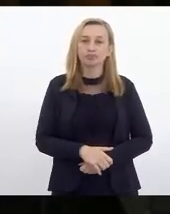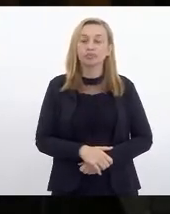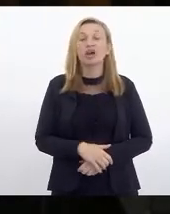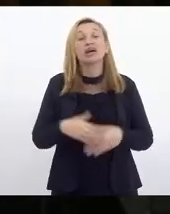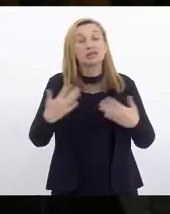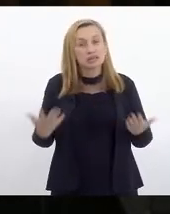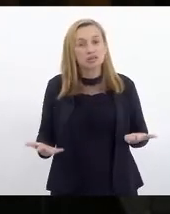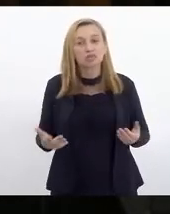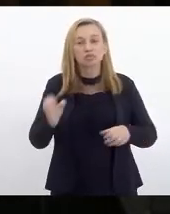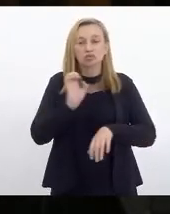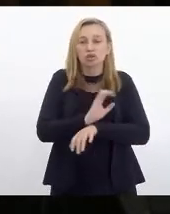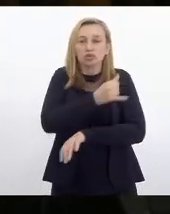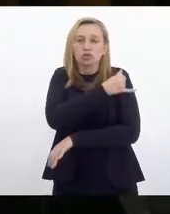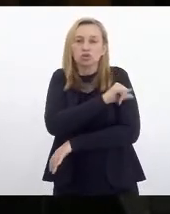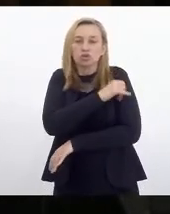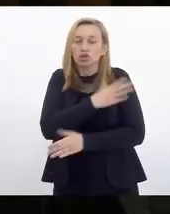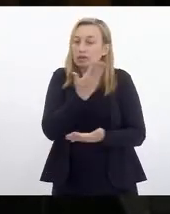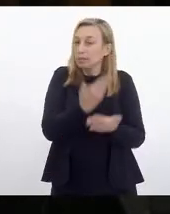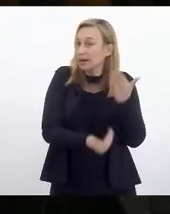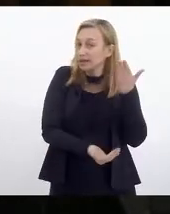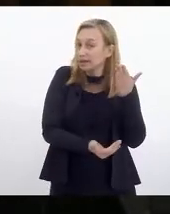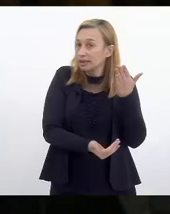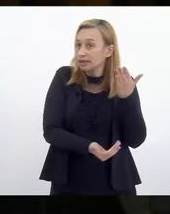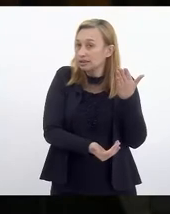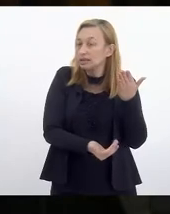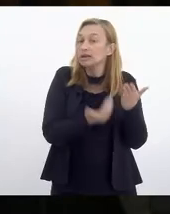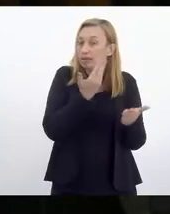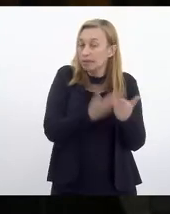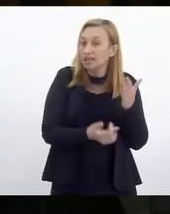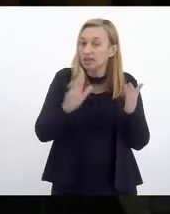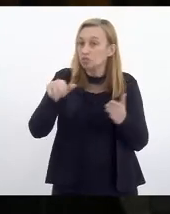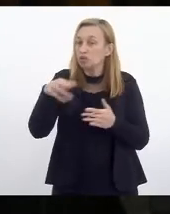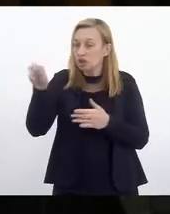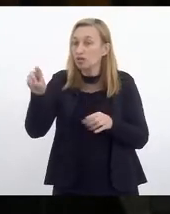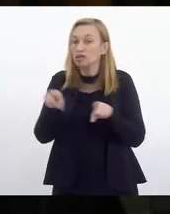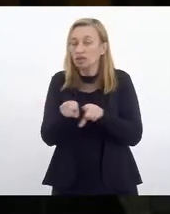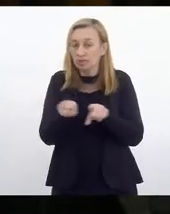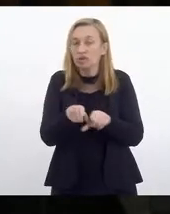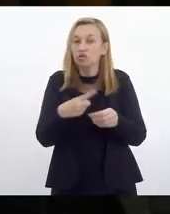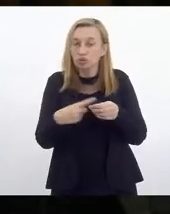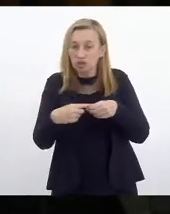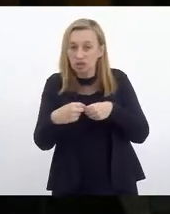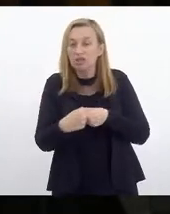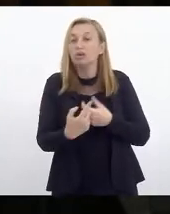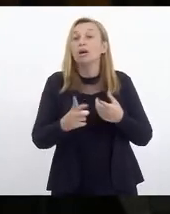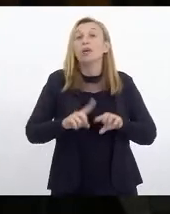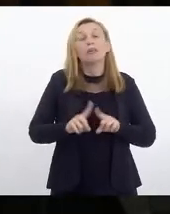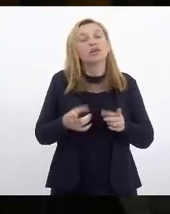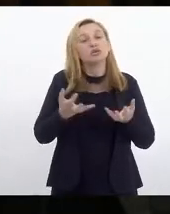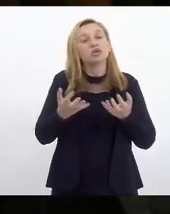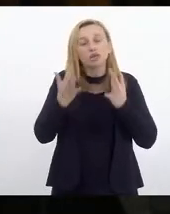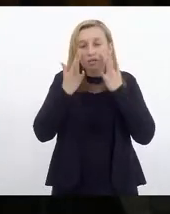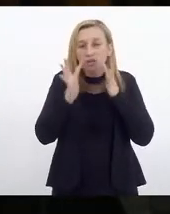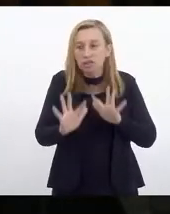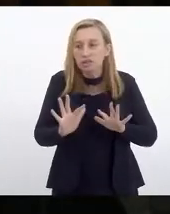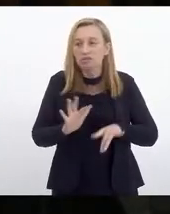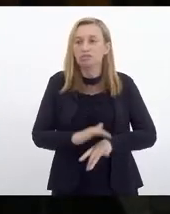Então, quando o Estado do Rio de Janeiro está perdendo a União e os municípios. Mas eu queria chamar a